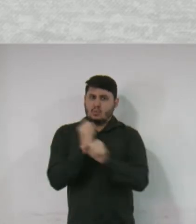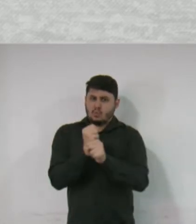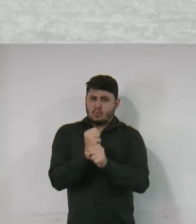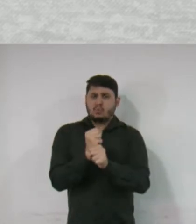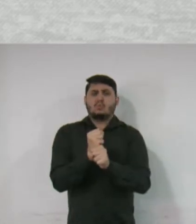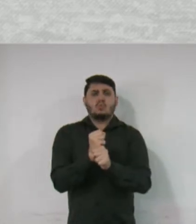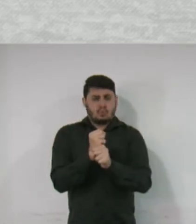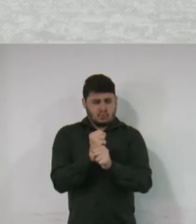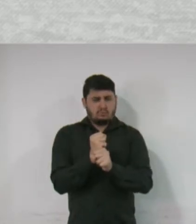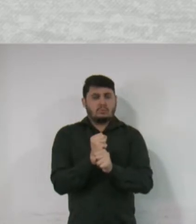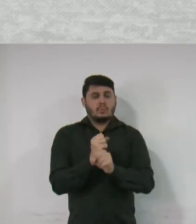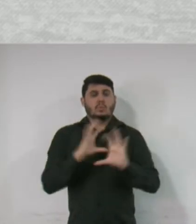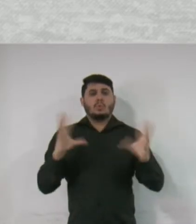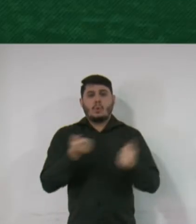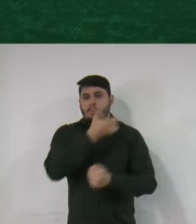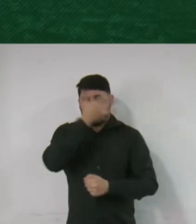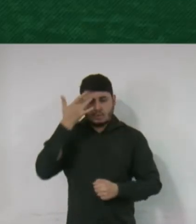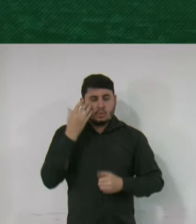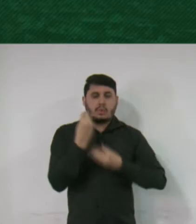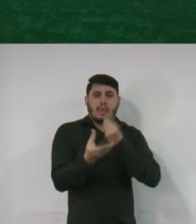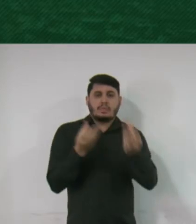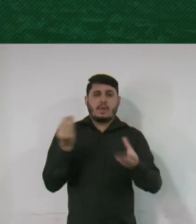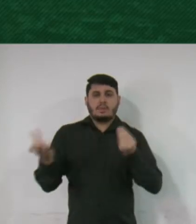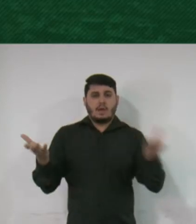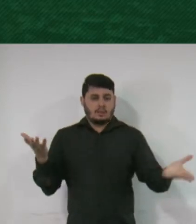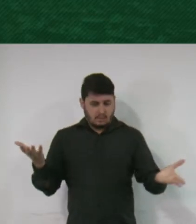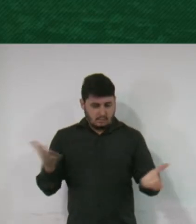término da semana 29.